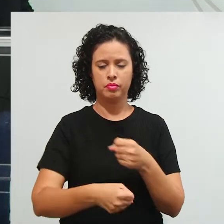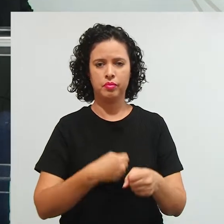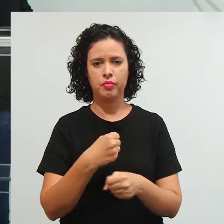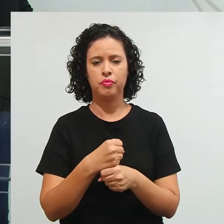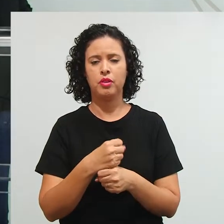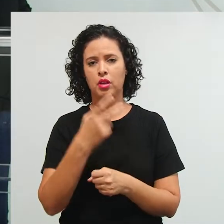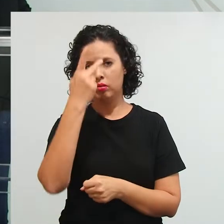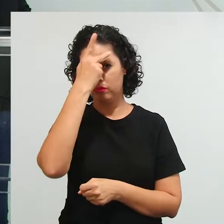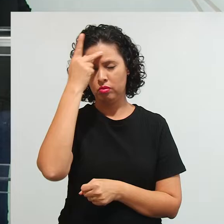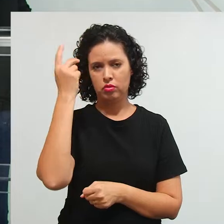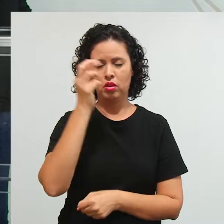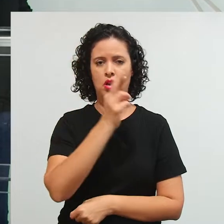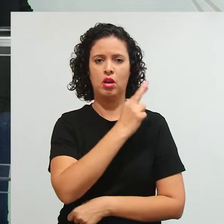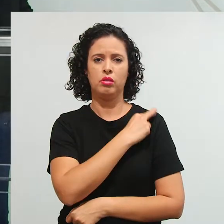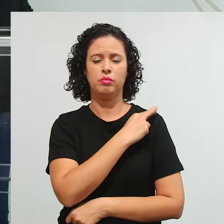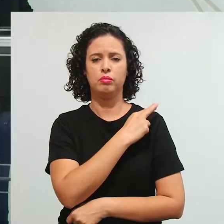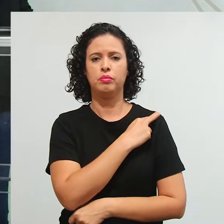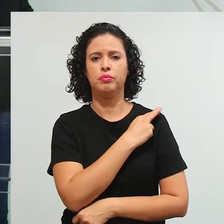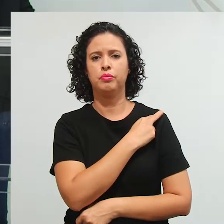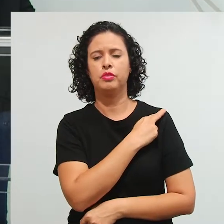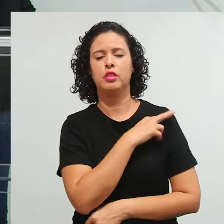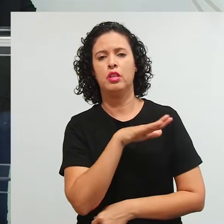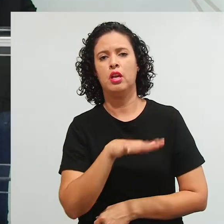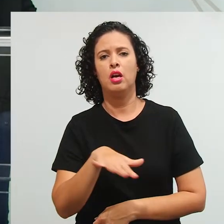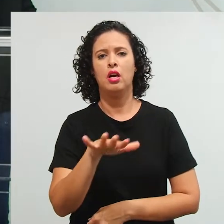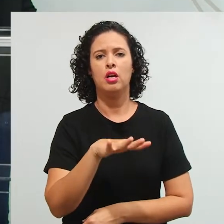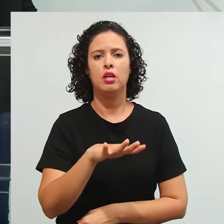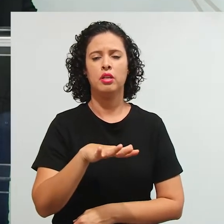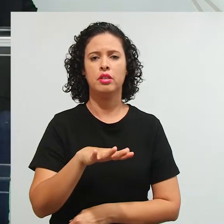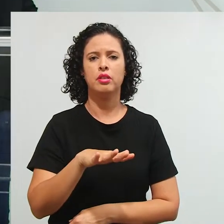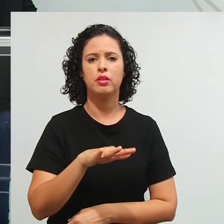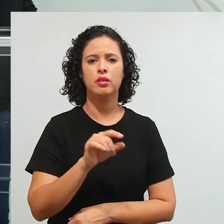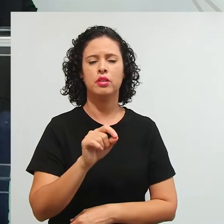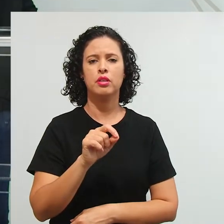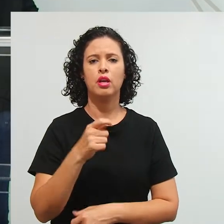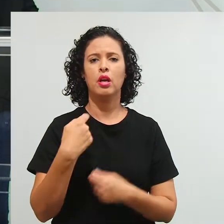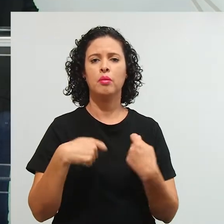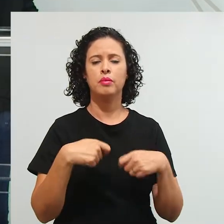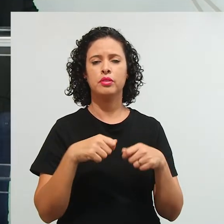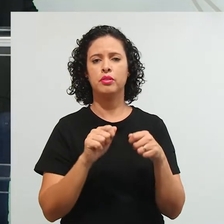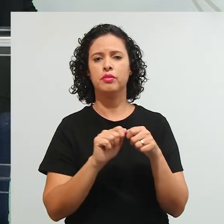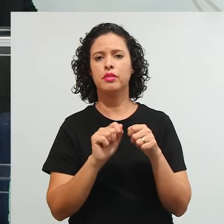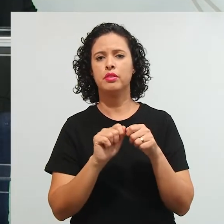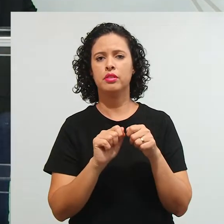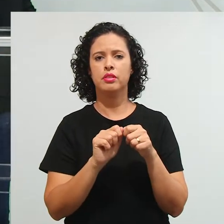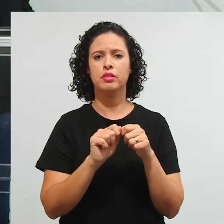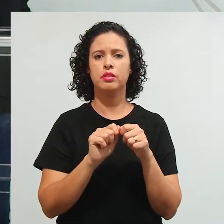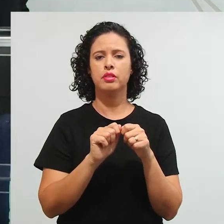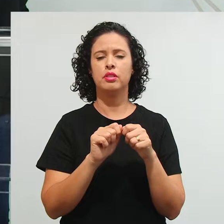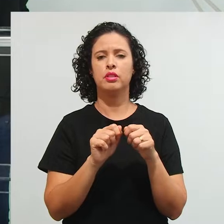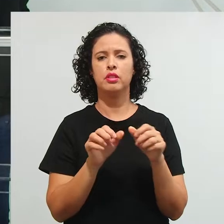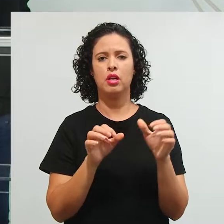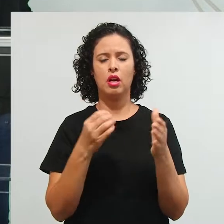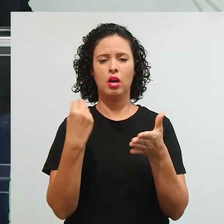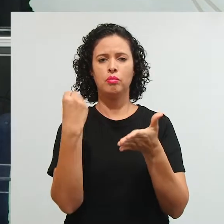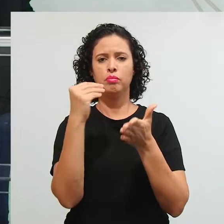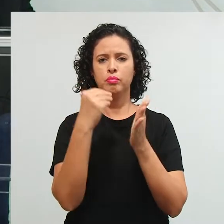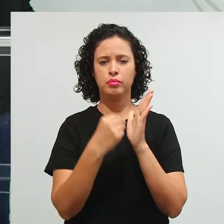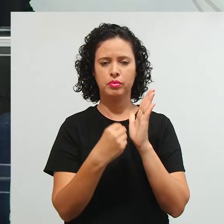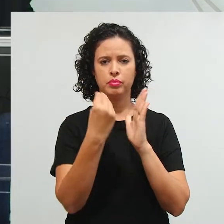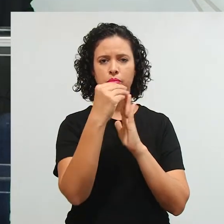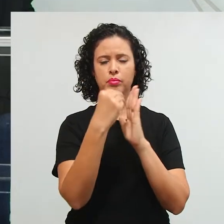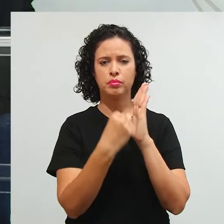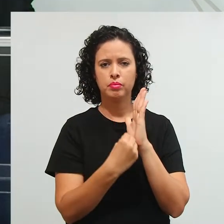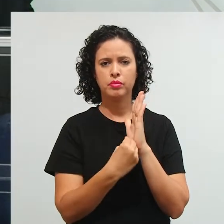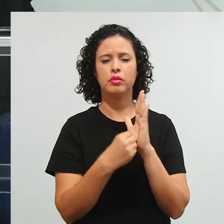o pessoal lá responsável do setor de arrecadação deve fazer inscrição de todos os montantes